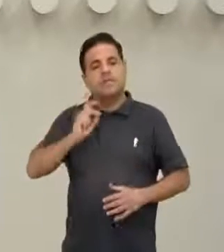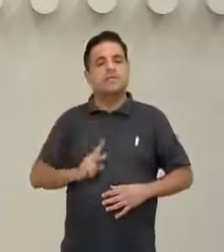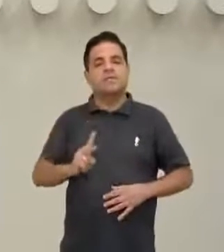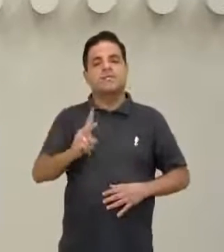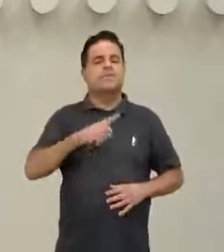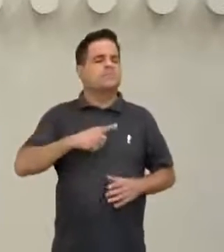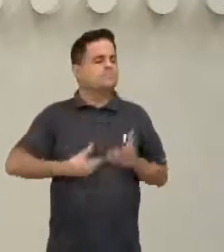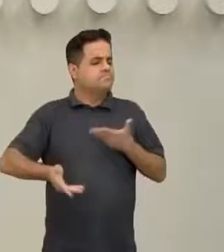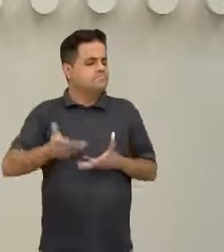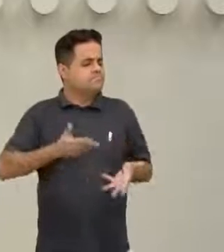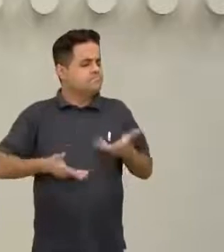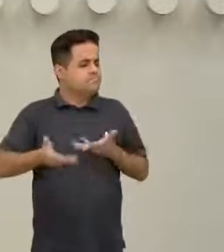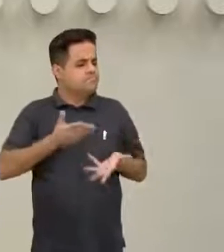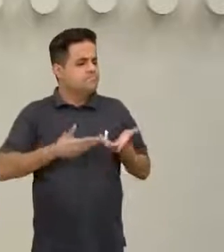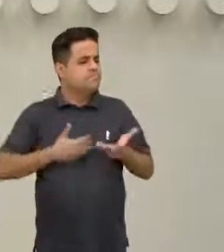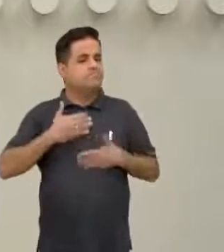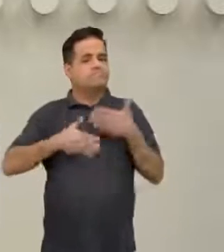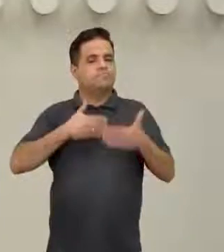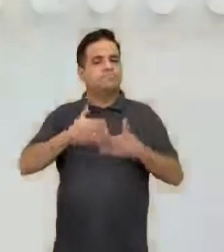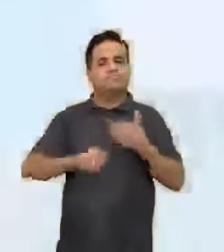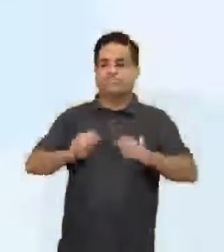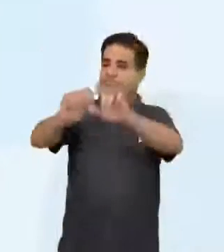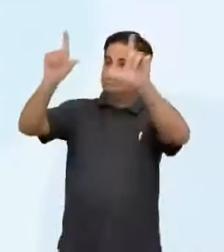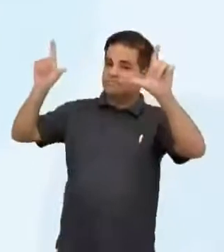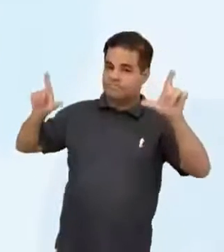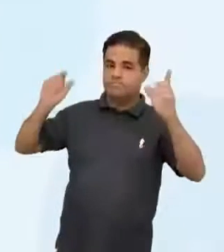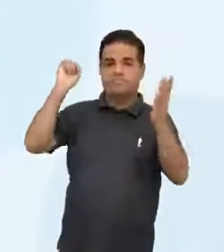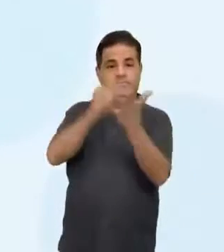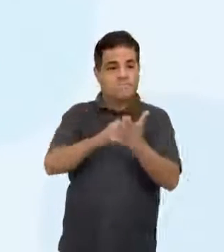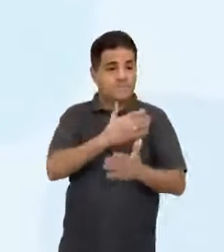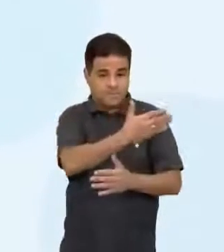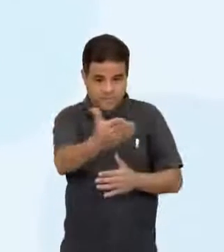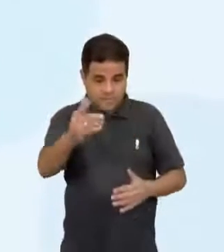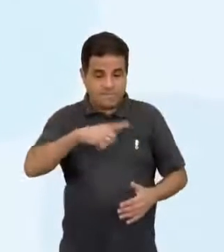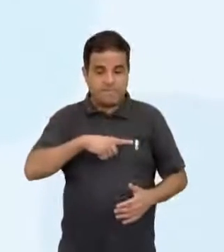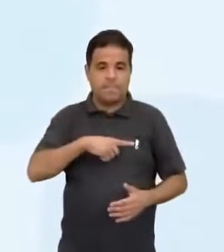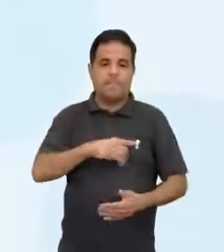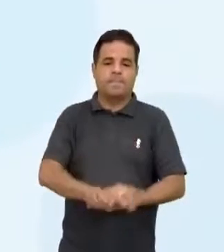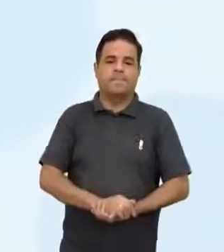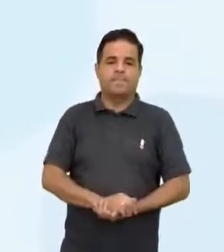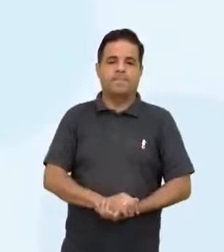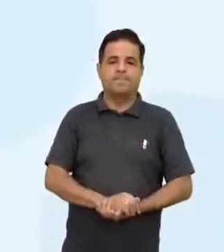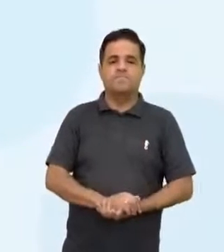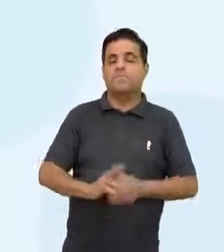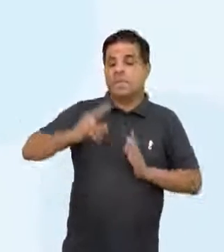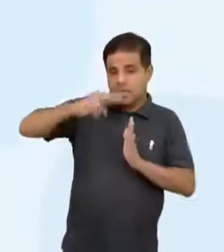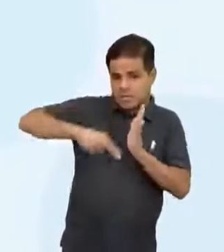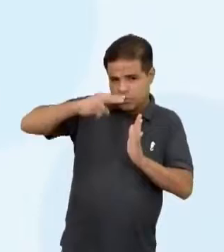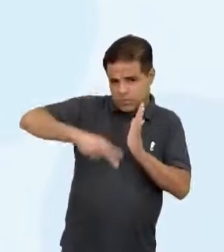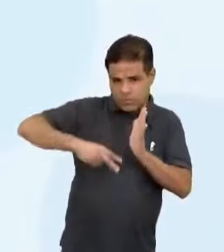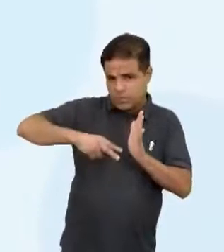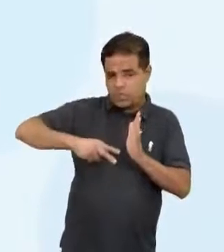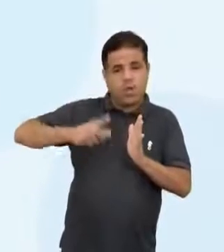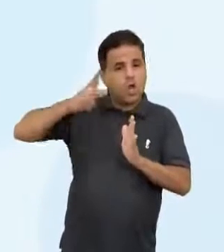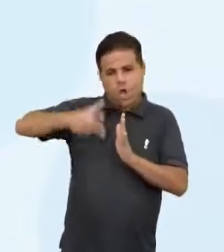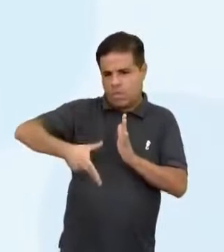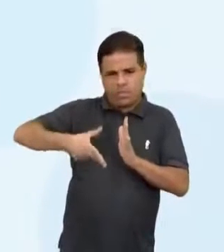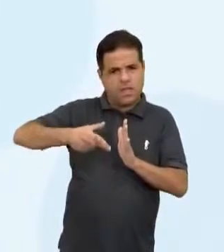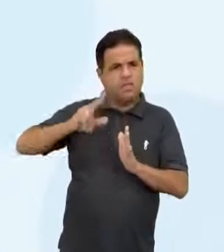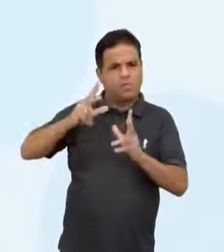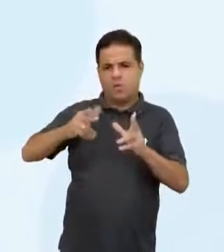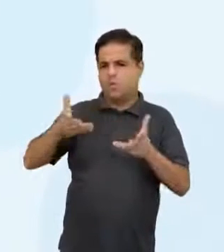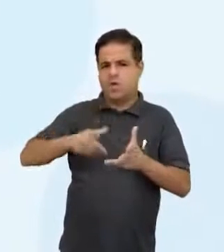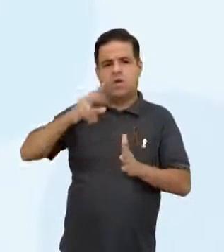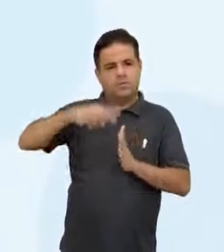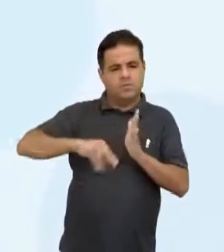e tem muita relação de causa e consequência. Então, na tela, uma atividade para você. Faça uma leitura integral, não cortada como a gente fez aqui agora,